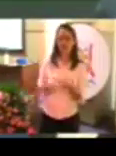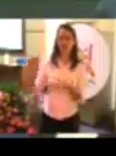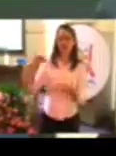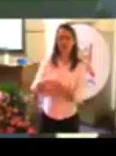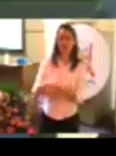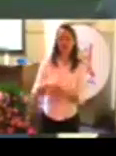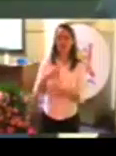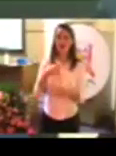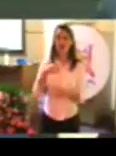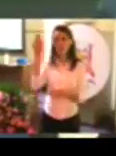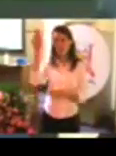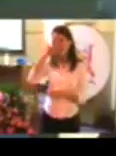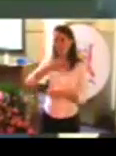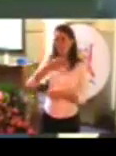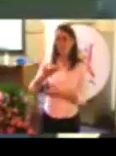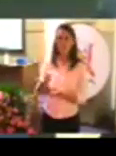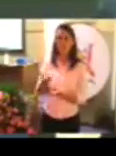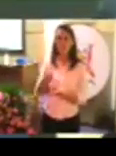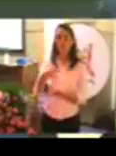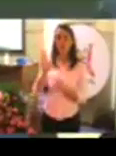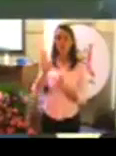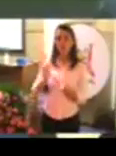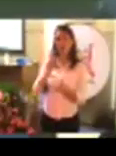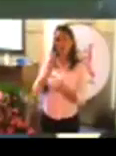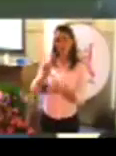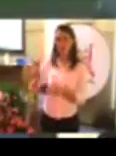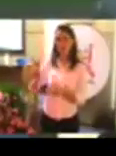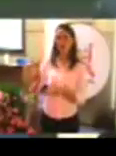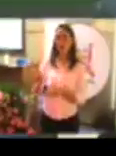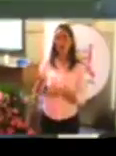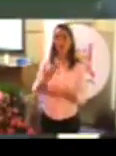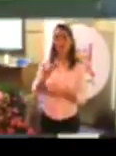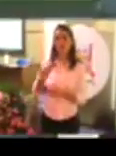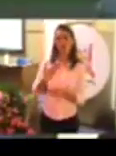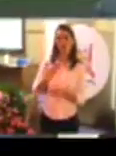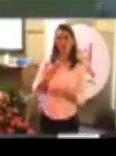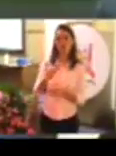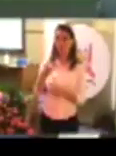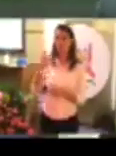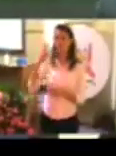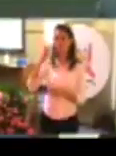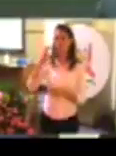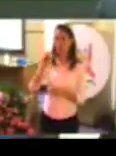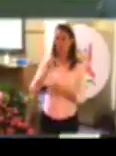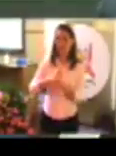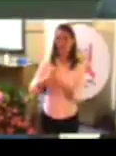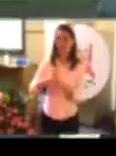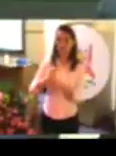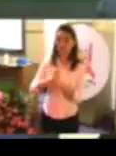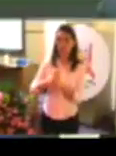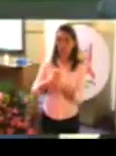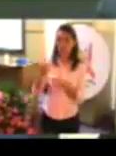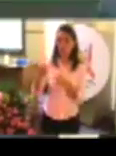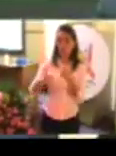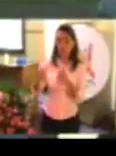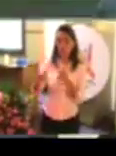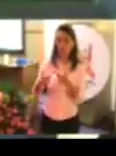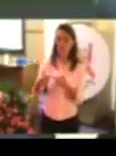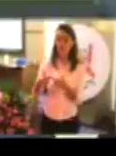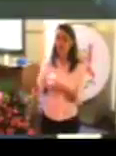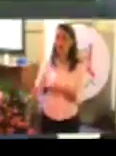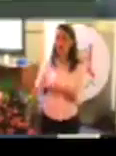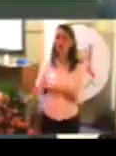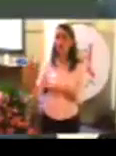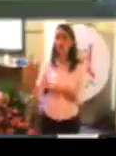Eu sou testemunha de que já vi colegas com 30 anos de serviço, sem